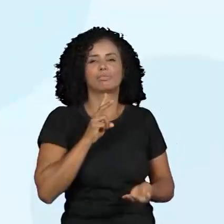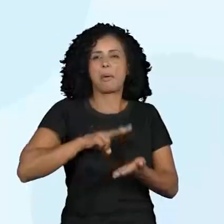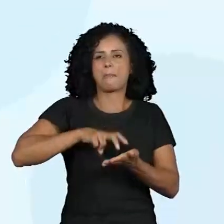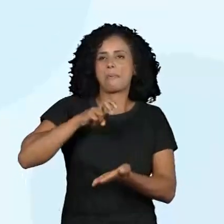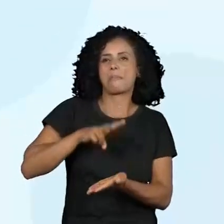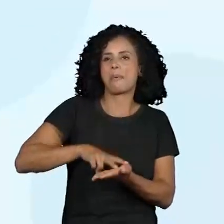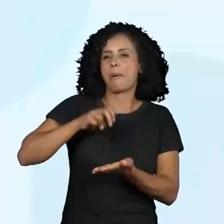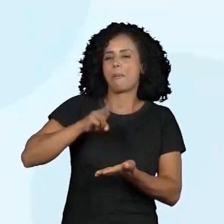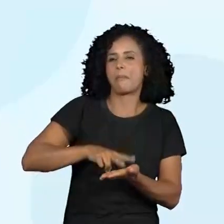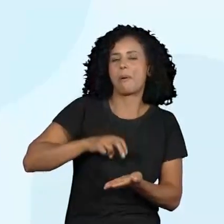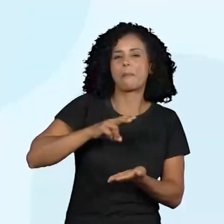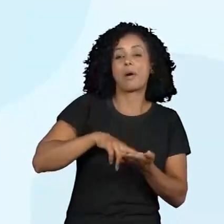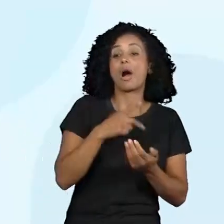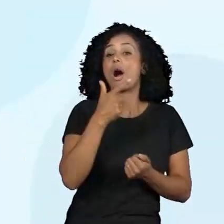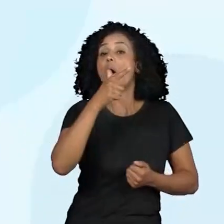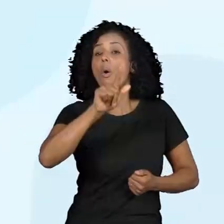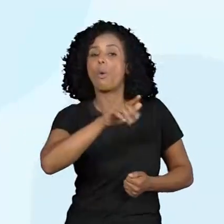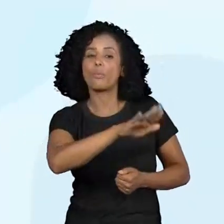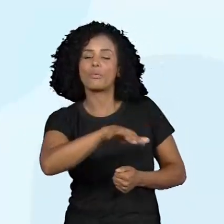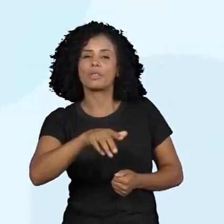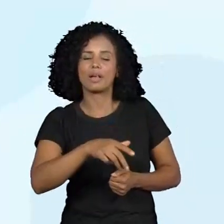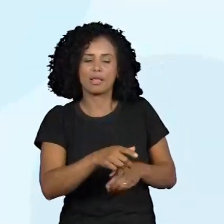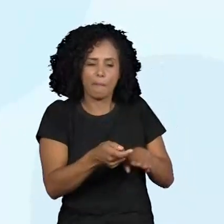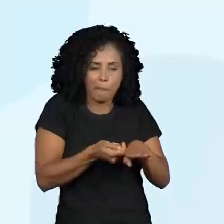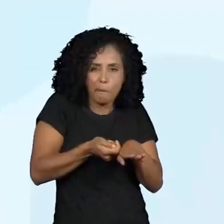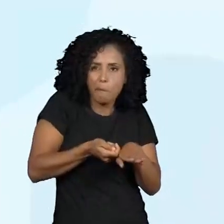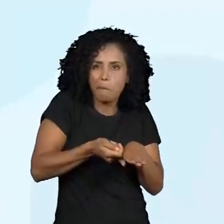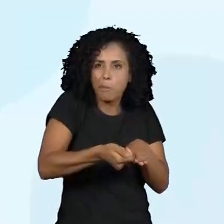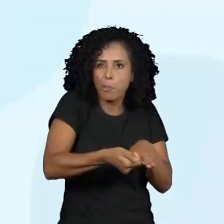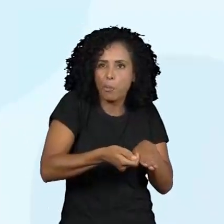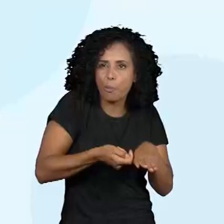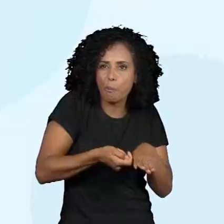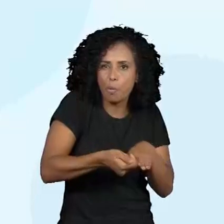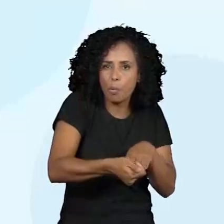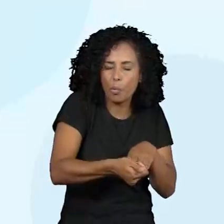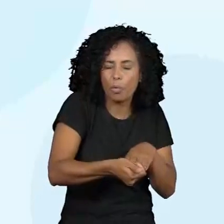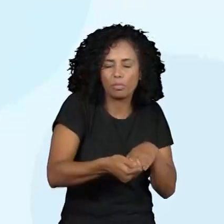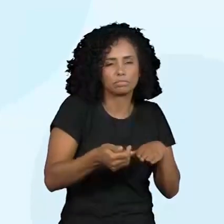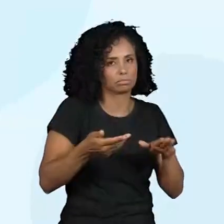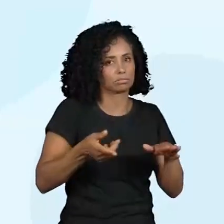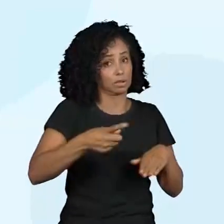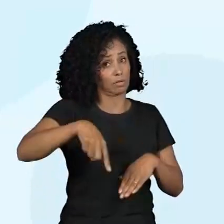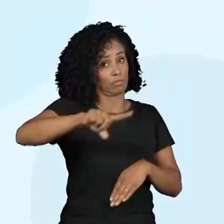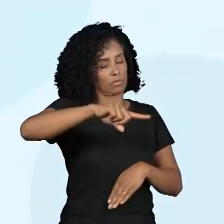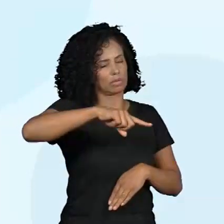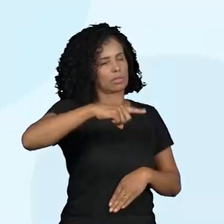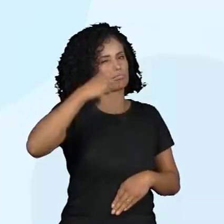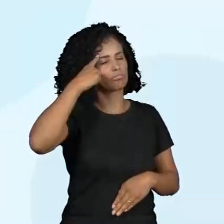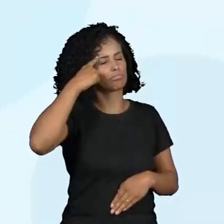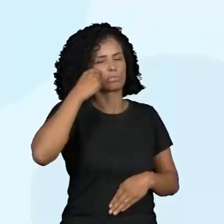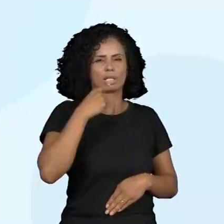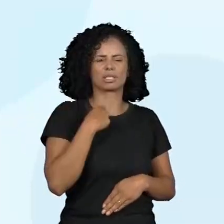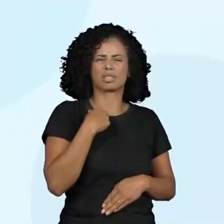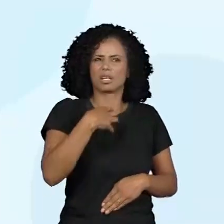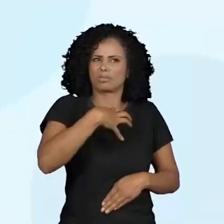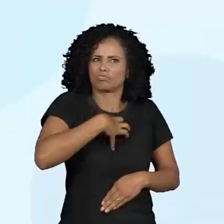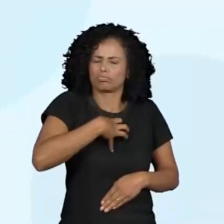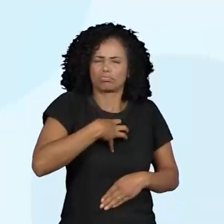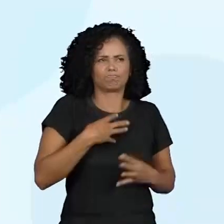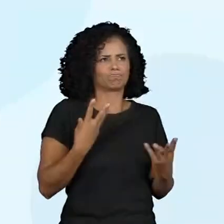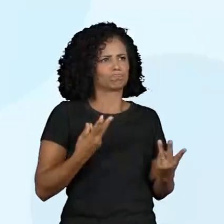jogava bolinhas de gude tive assim a sensação de